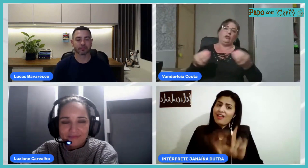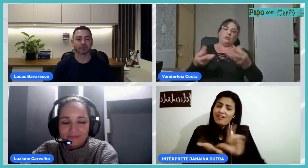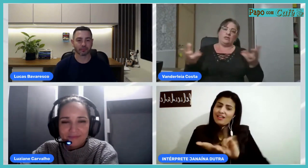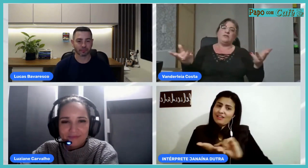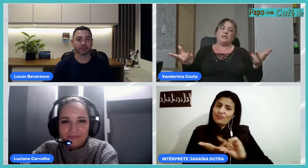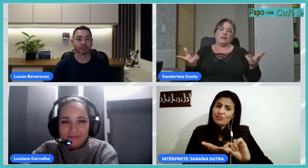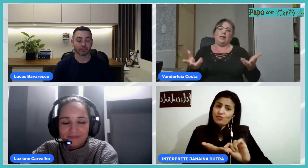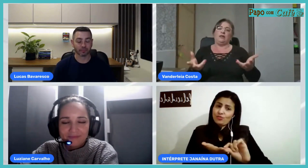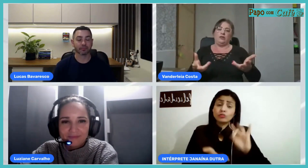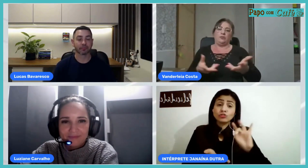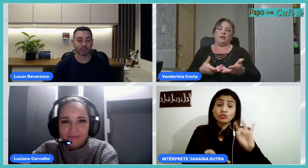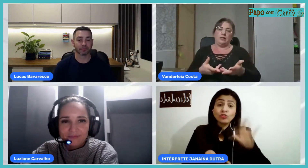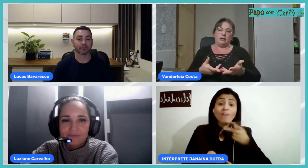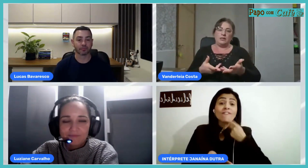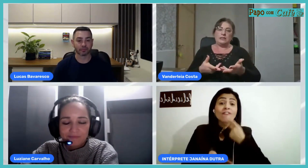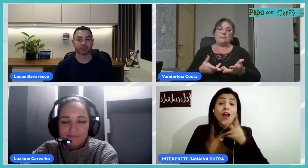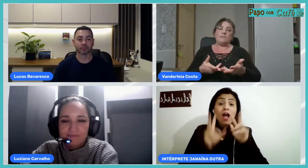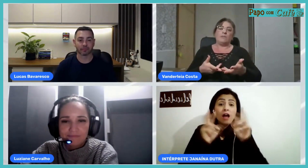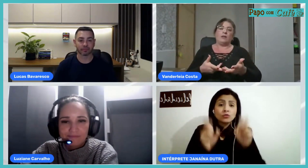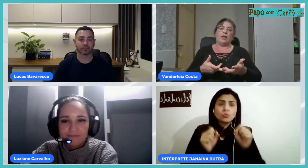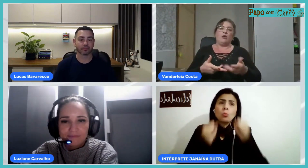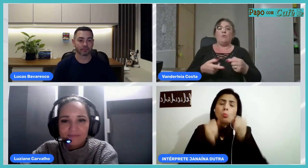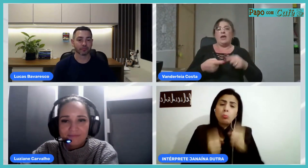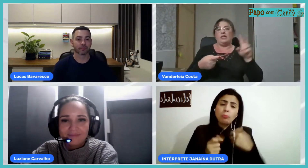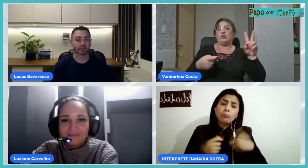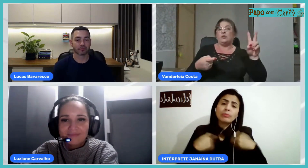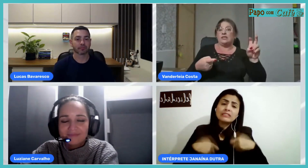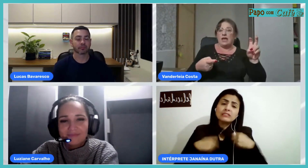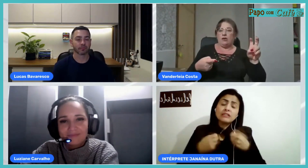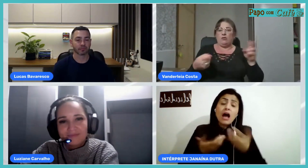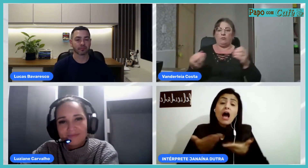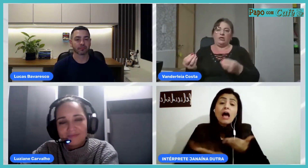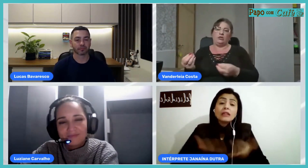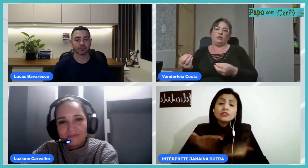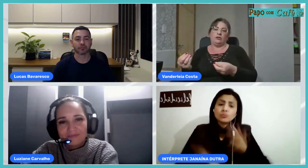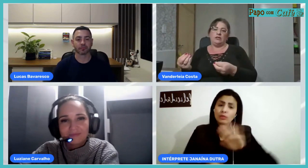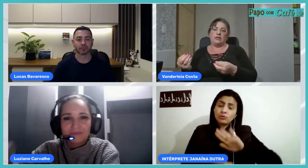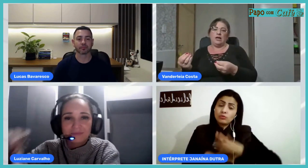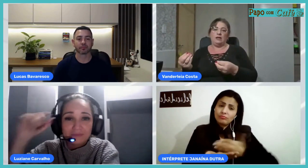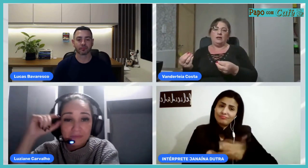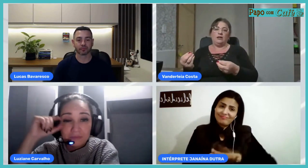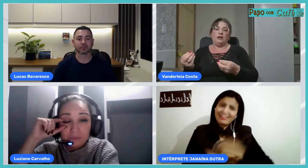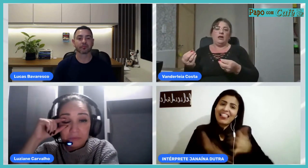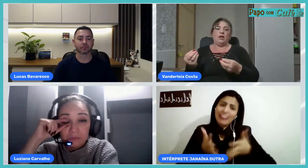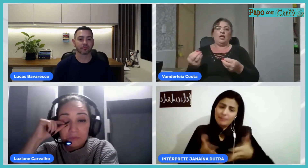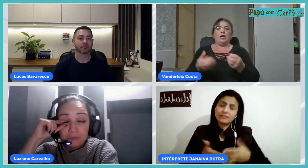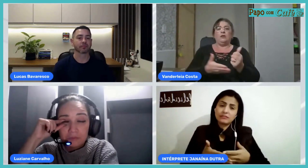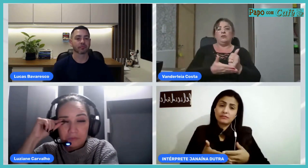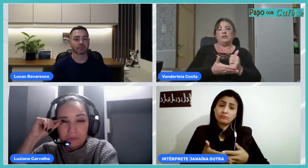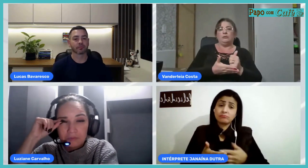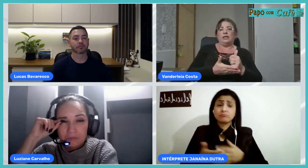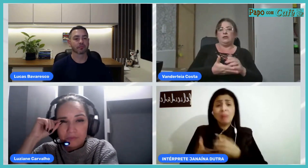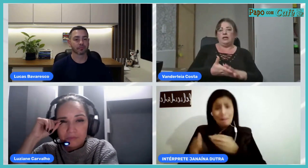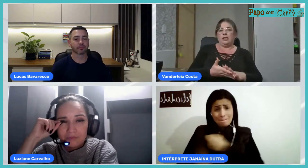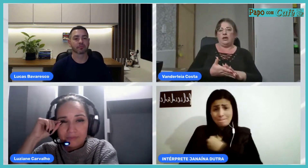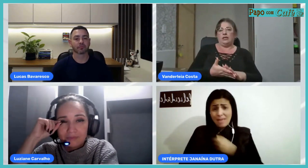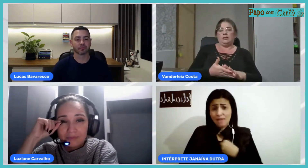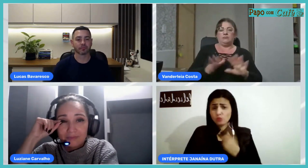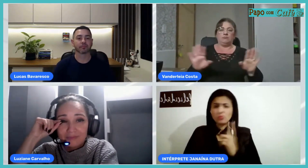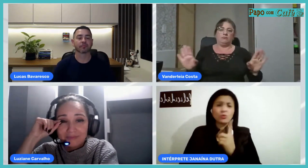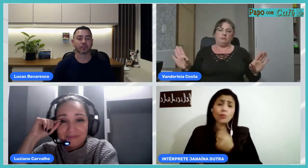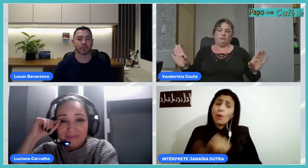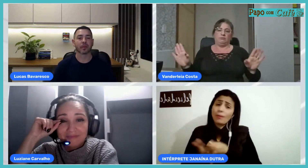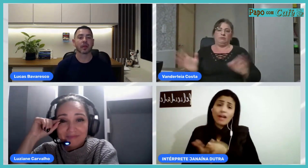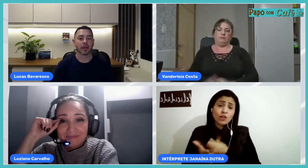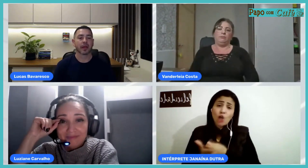não nem todo CFC tem atendimento em Libras, né? O médico, se o médico autorizar, e o simulador e a